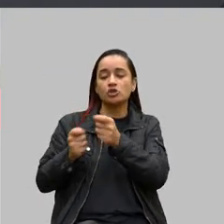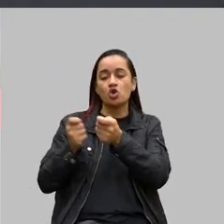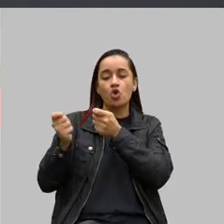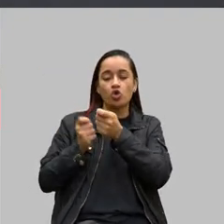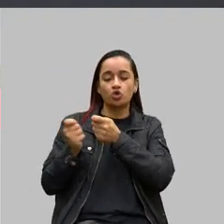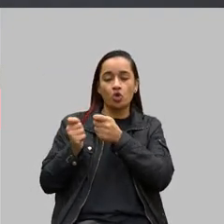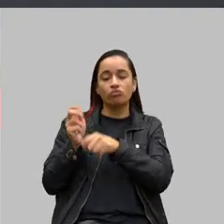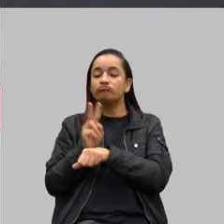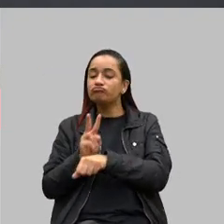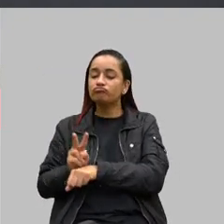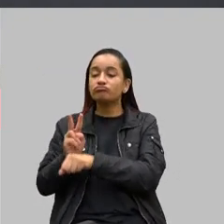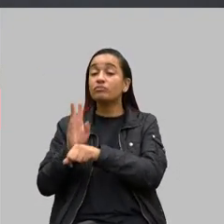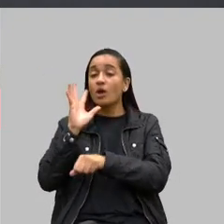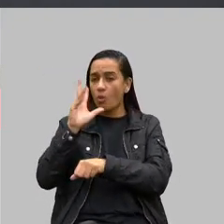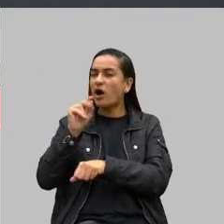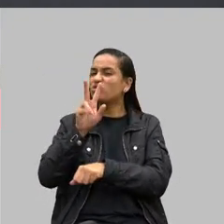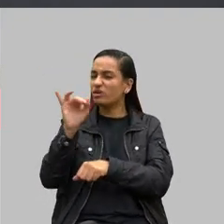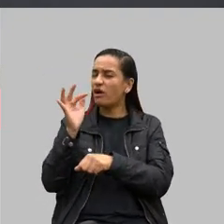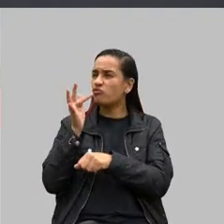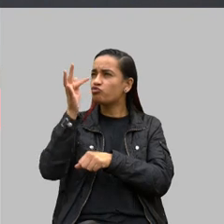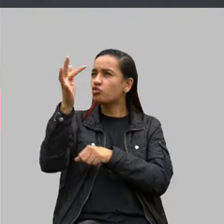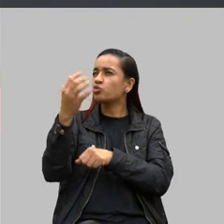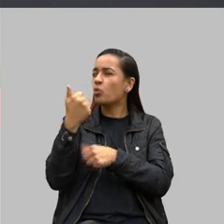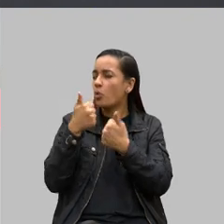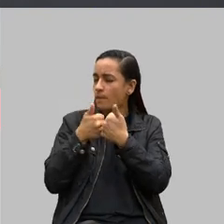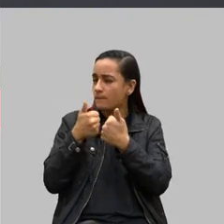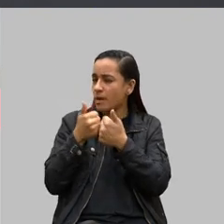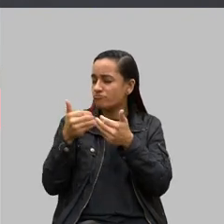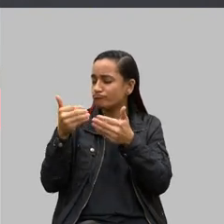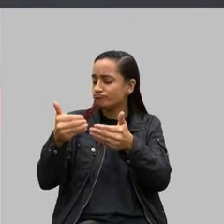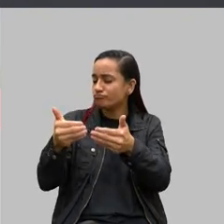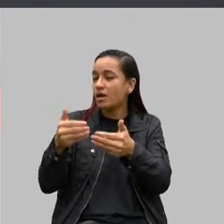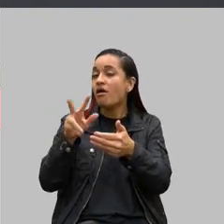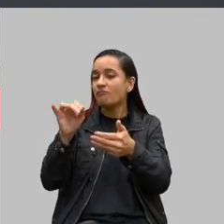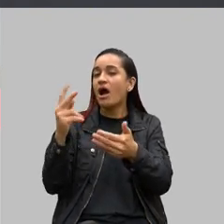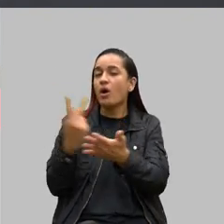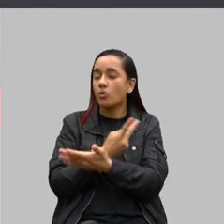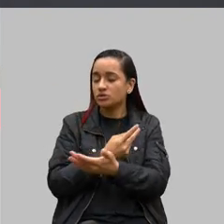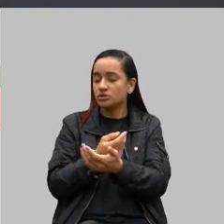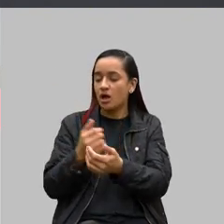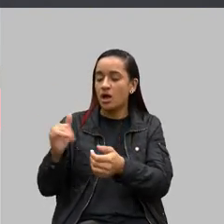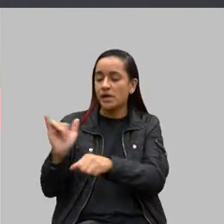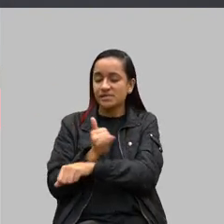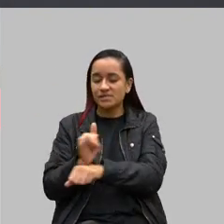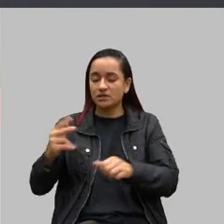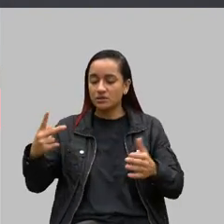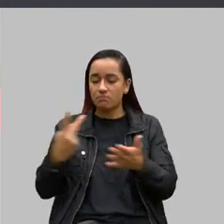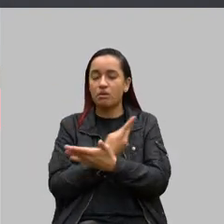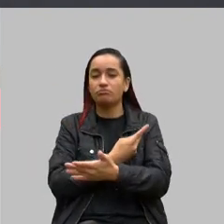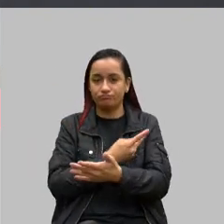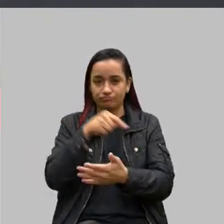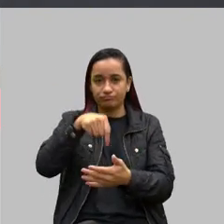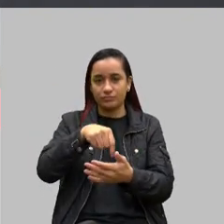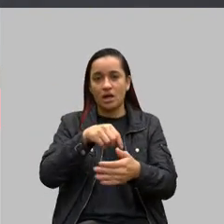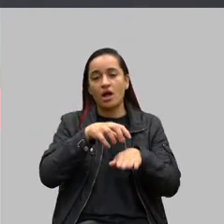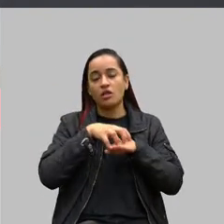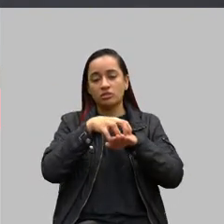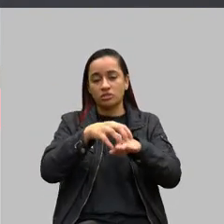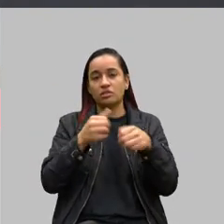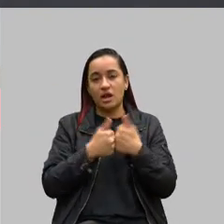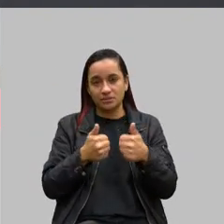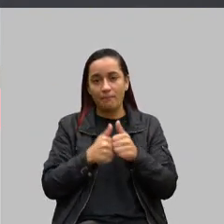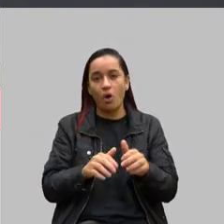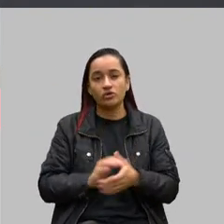eh eh Num futuro próximo aí né Eh eh ações de grande Impacto pro nosso transporte Metropolitano Então acho que seriam essas as